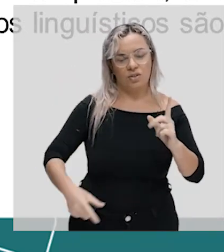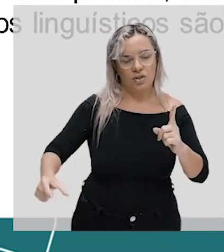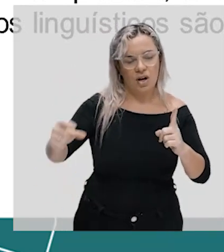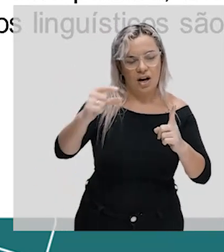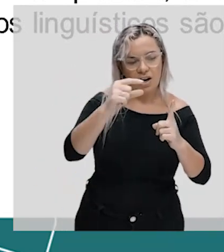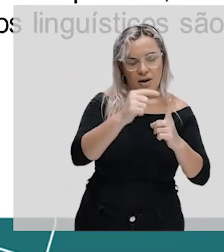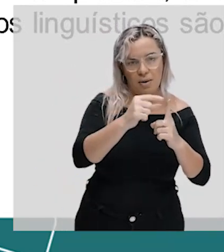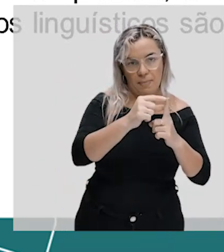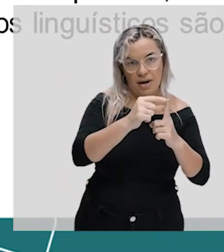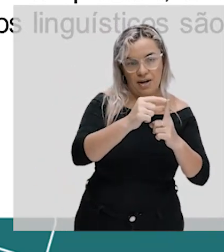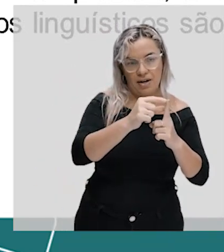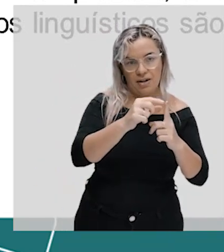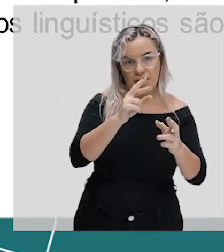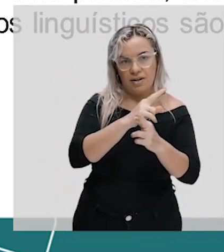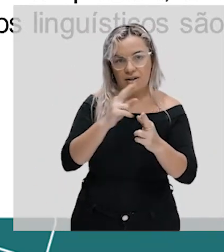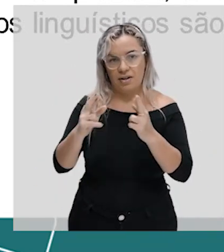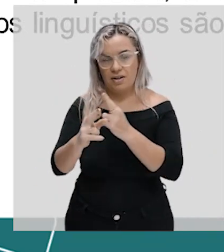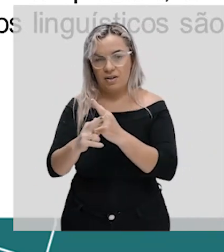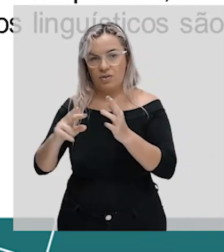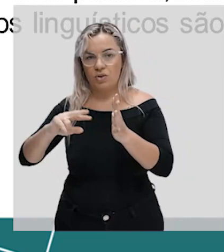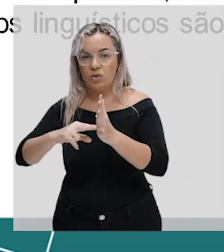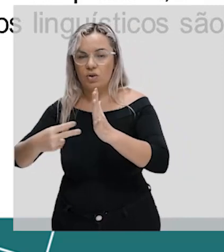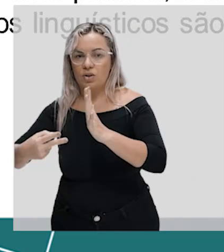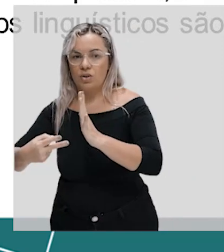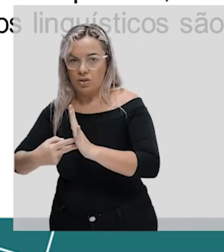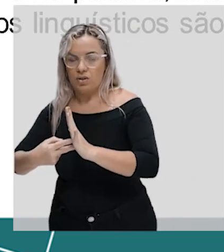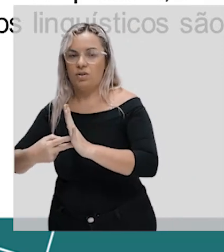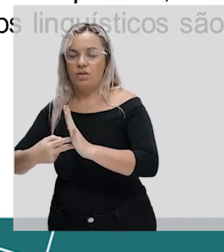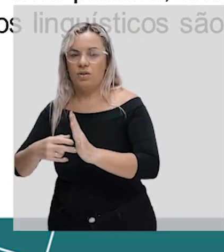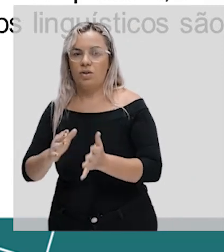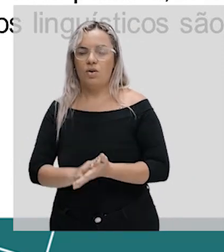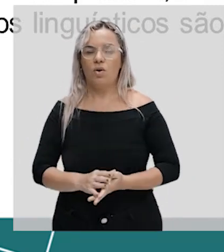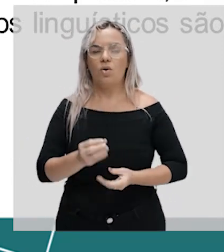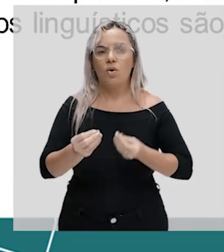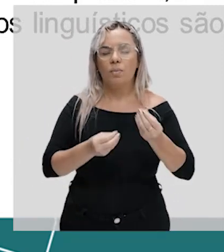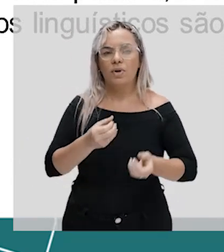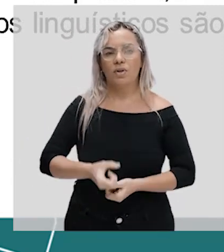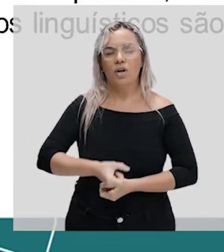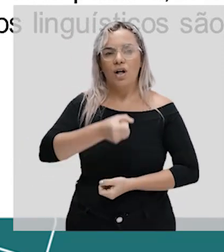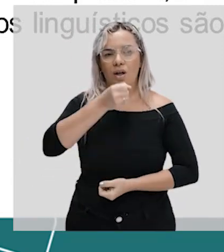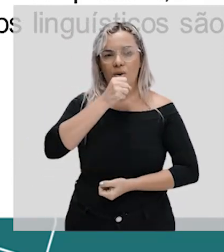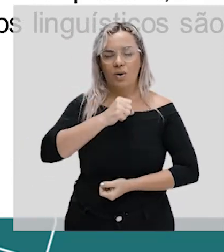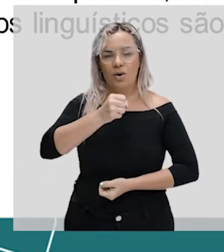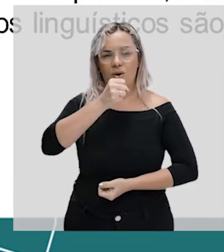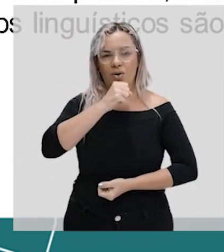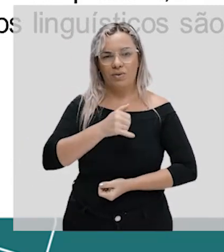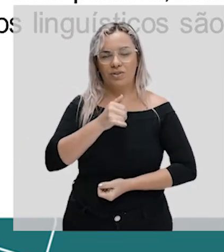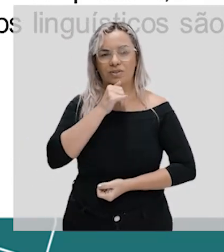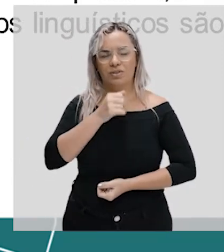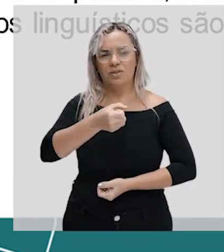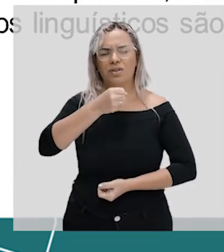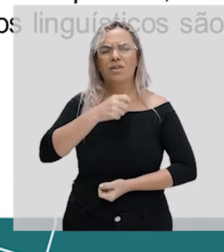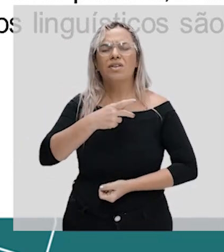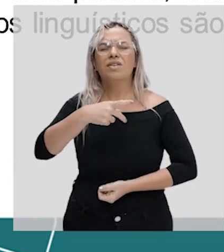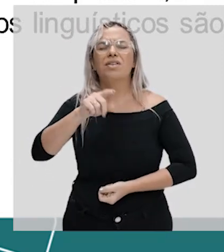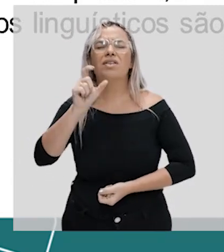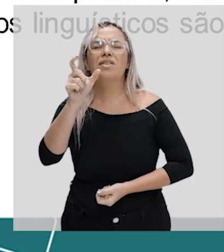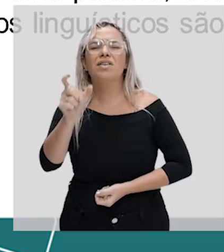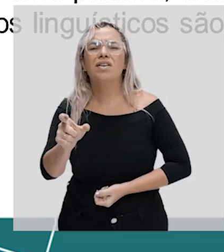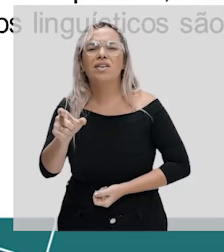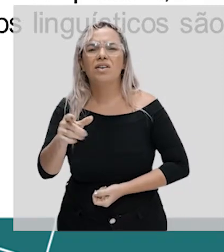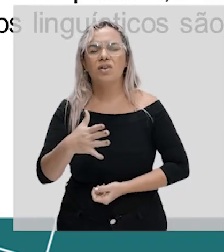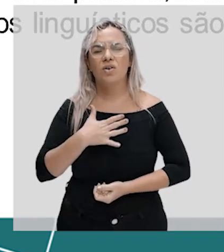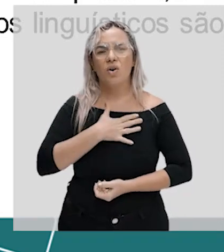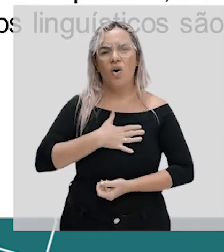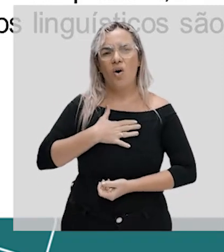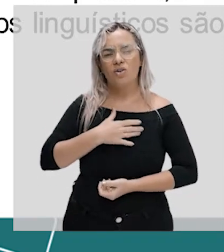o significado. Quer ver só? Sorvete. Quem aí gosta de sorvete? Eu estou falando